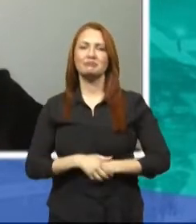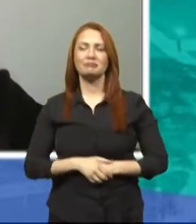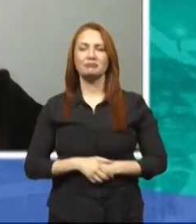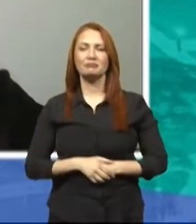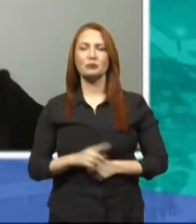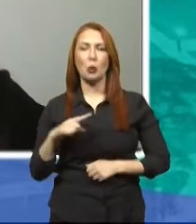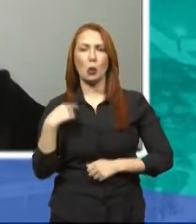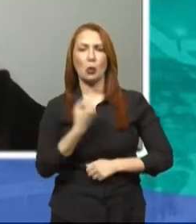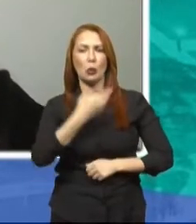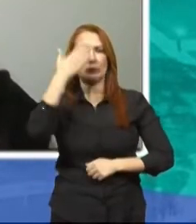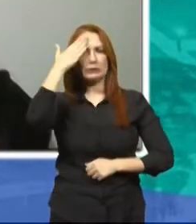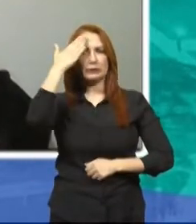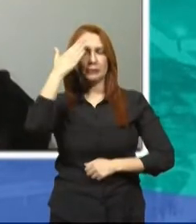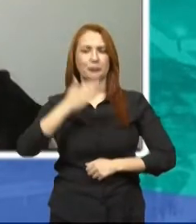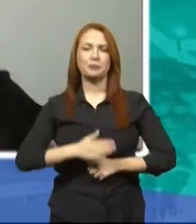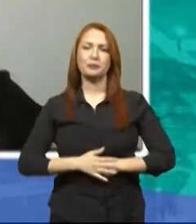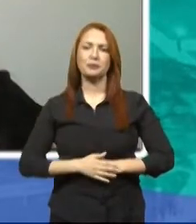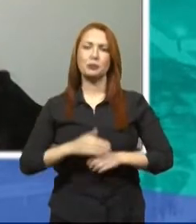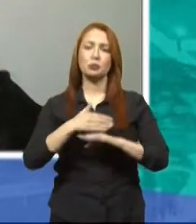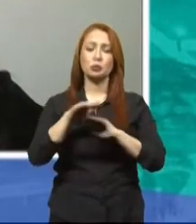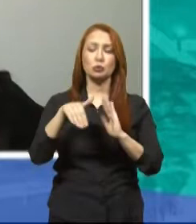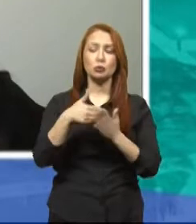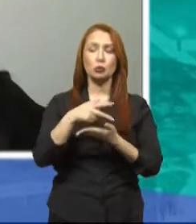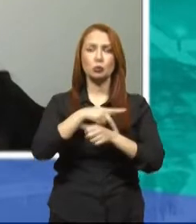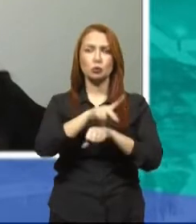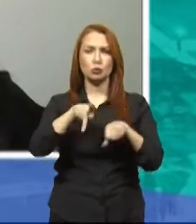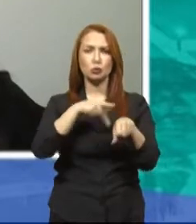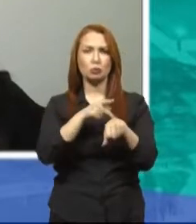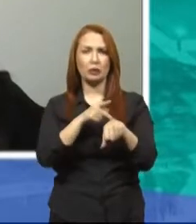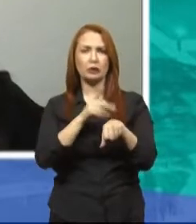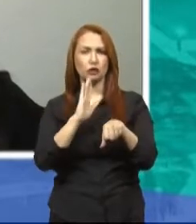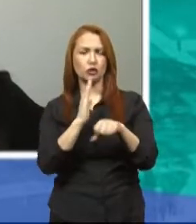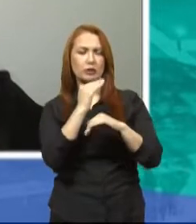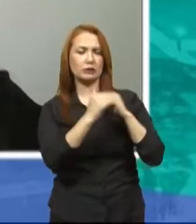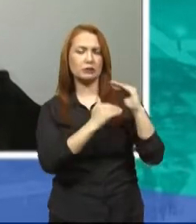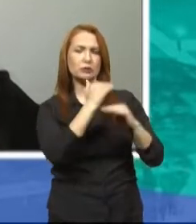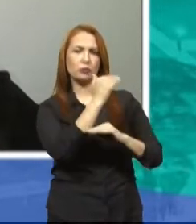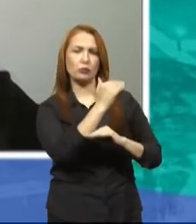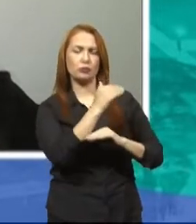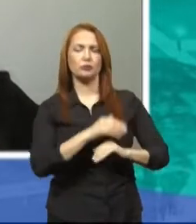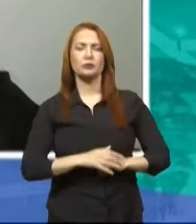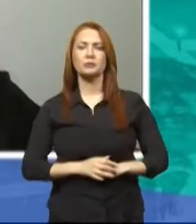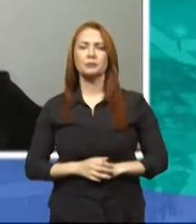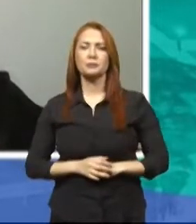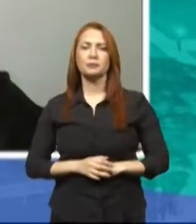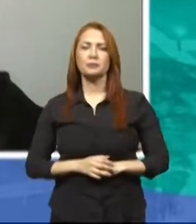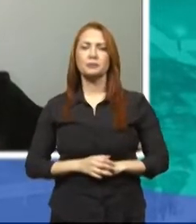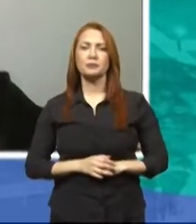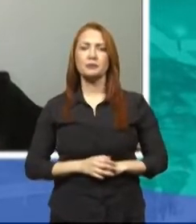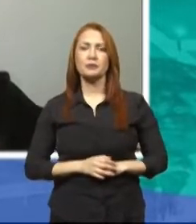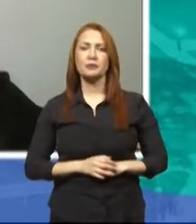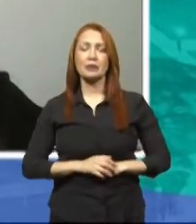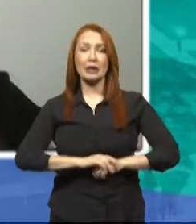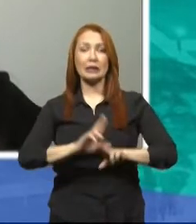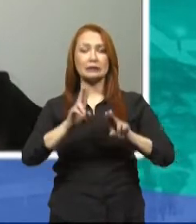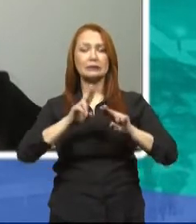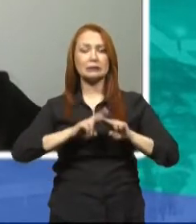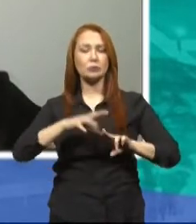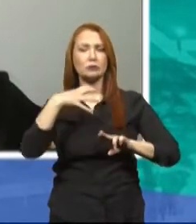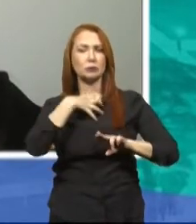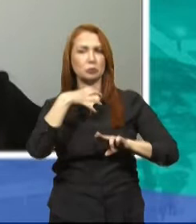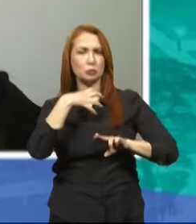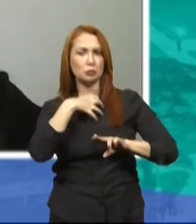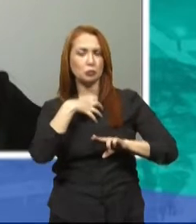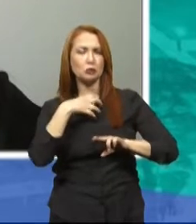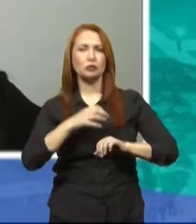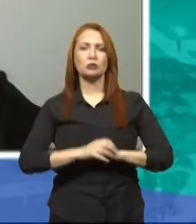Nós sabemos que todos os países desenvolvidos são desenvolvidos, estão nessa condição por